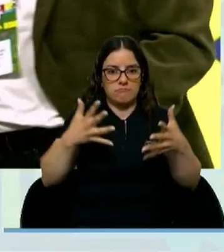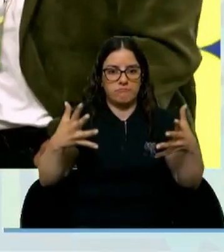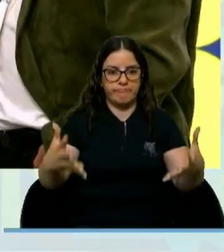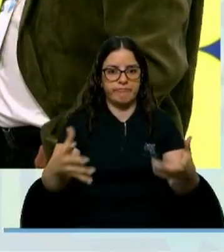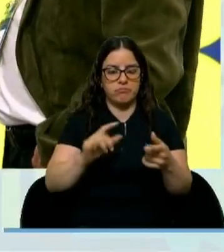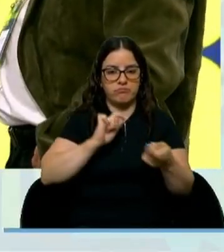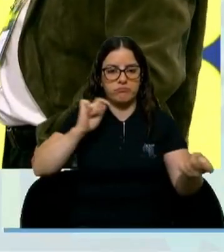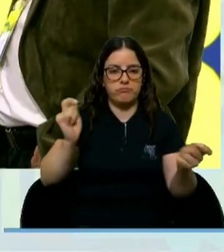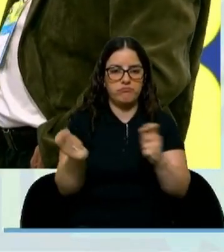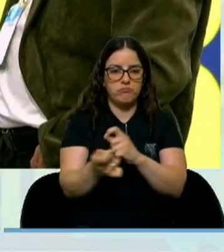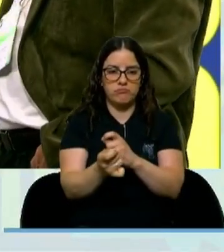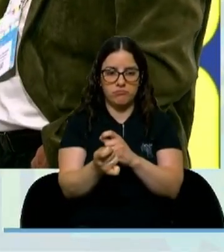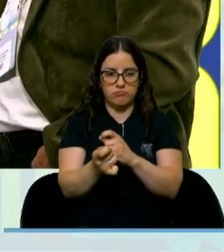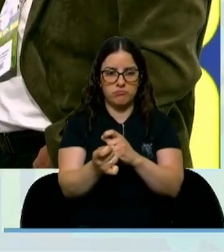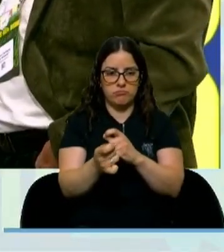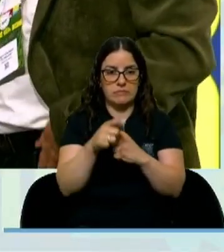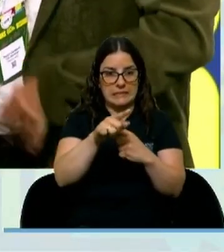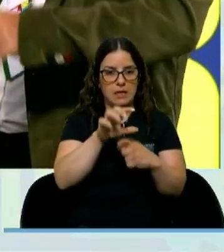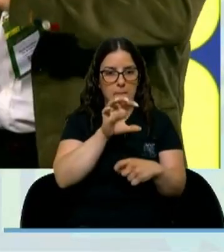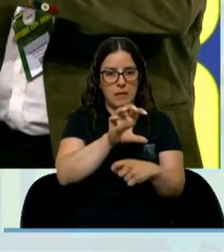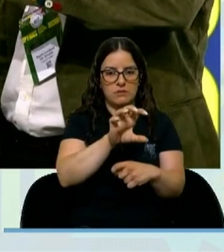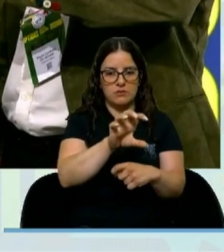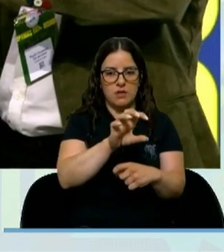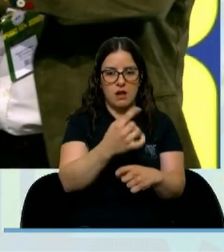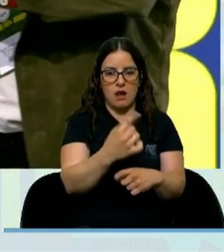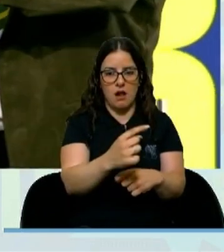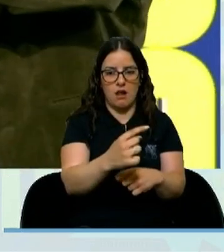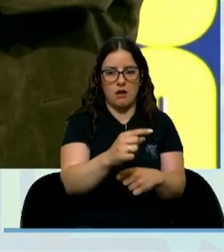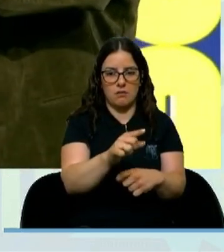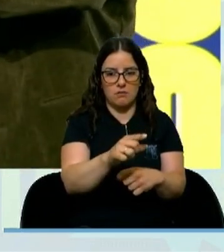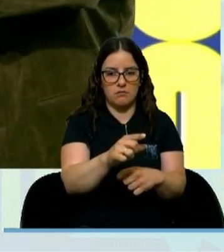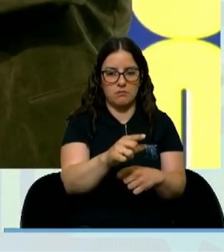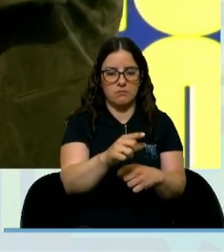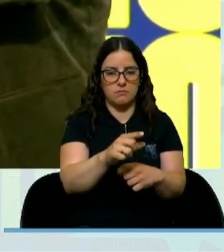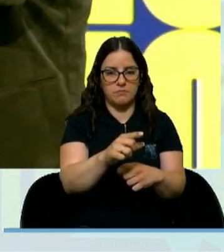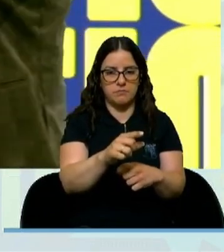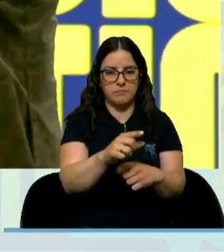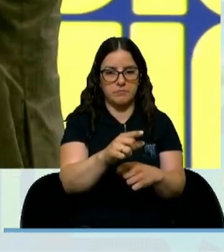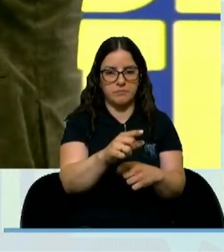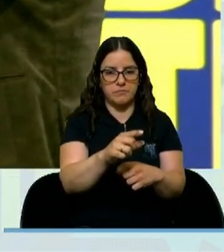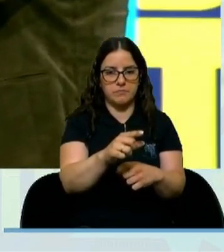passa por aquela imagem que ali está e que é